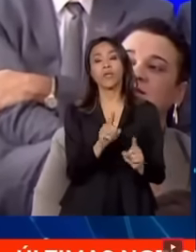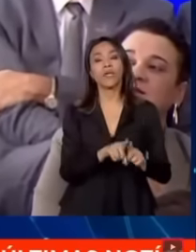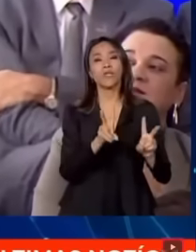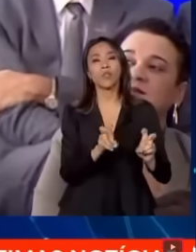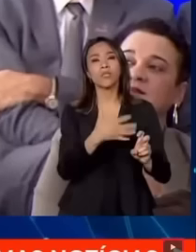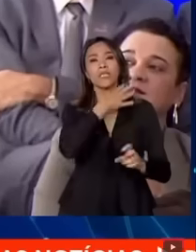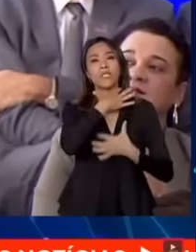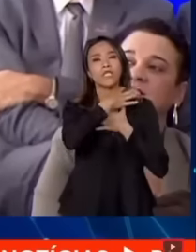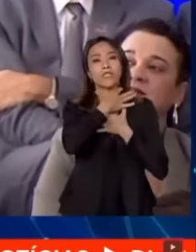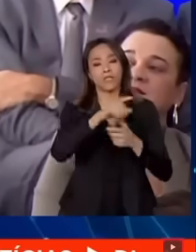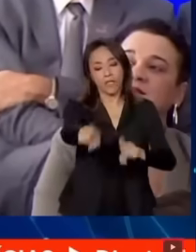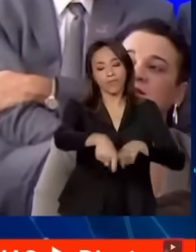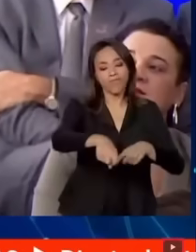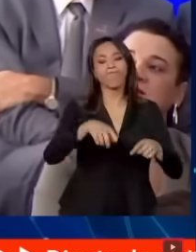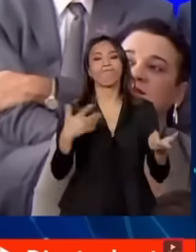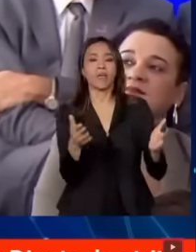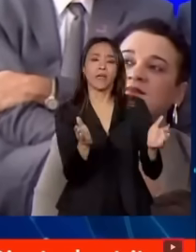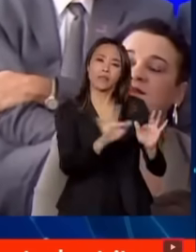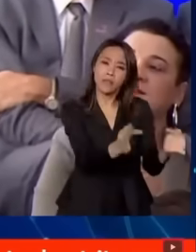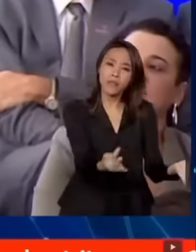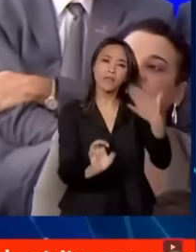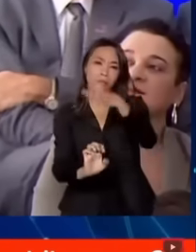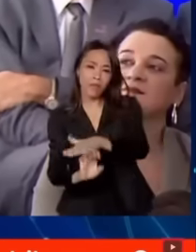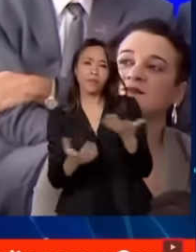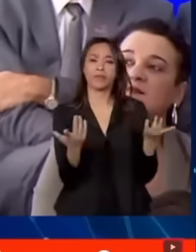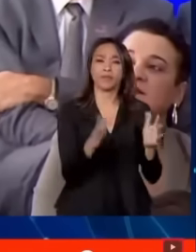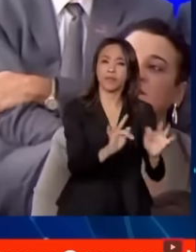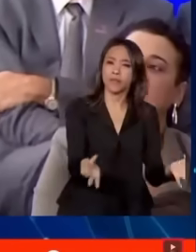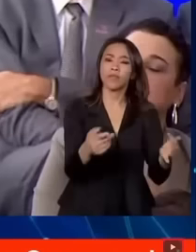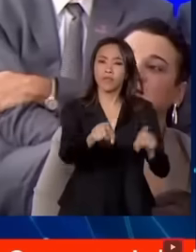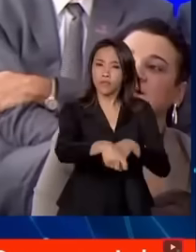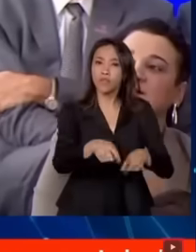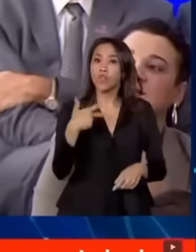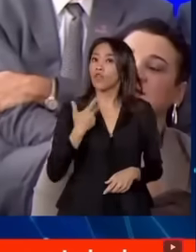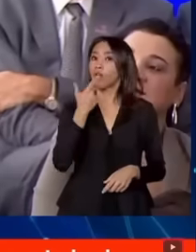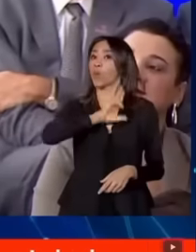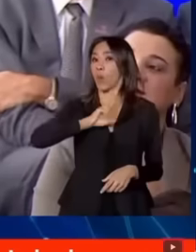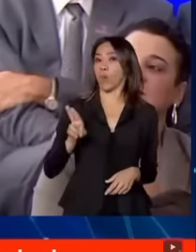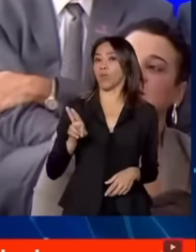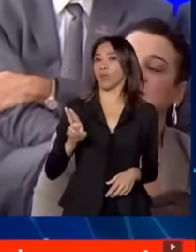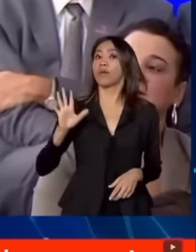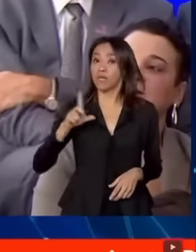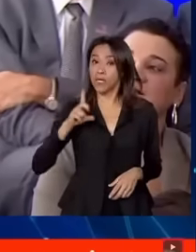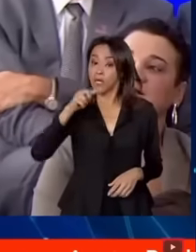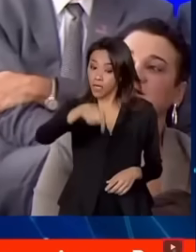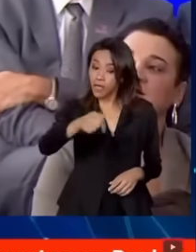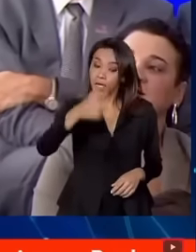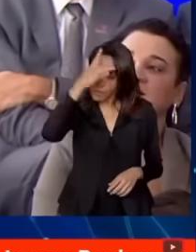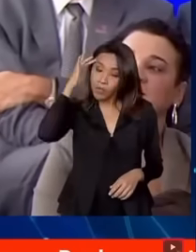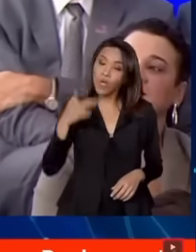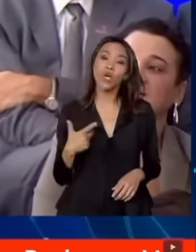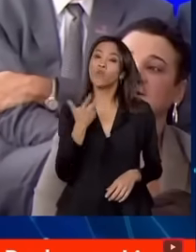médios produtores, pequenos e médios empresários, pequenos e médios comerciantes, eu não vou dizer o nome, mas aqui nesse plenário tem uma pessoa, que eu também não vou